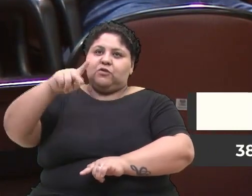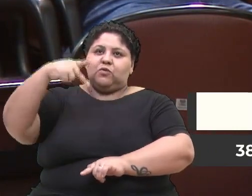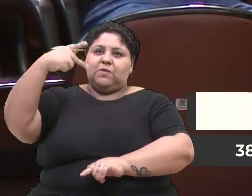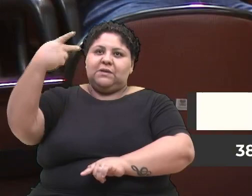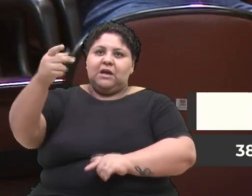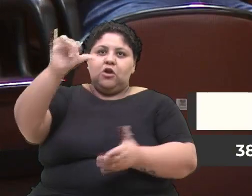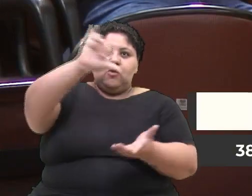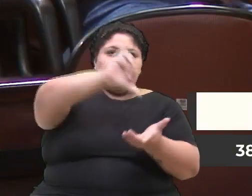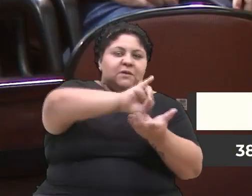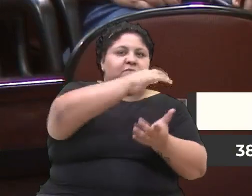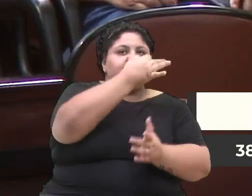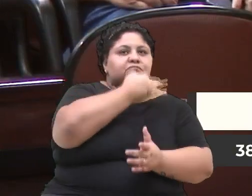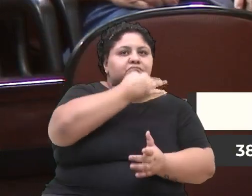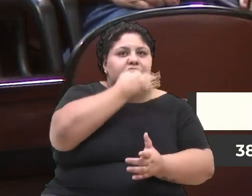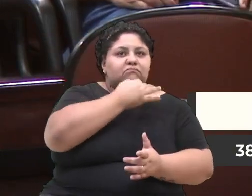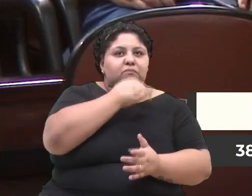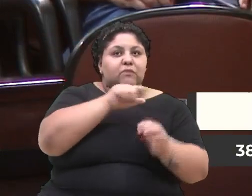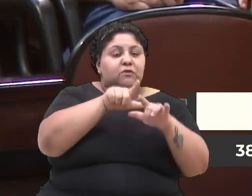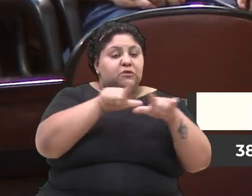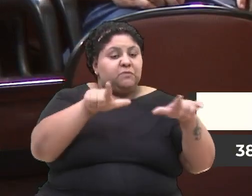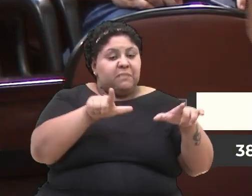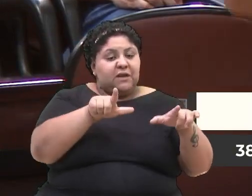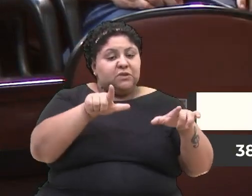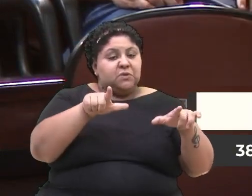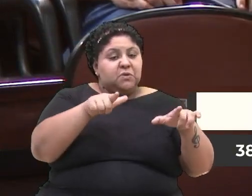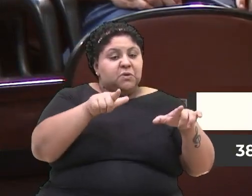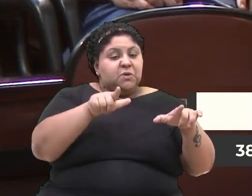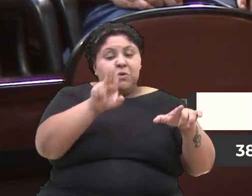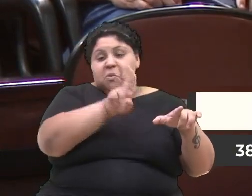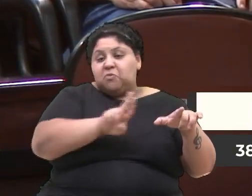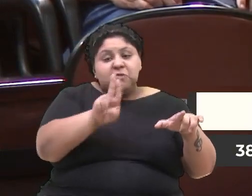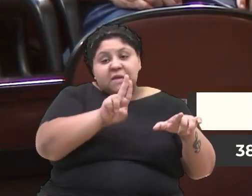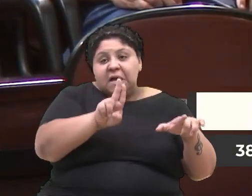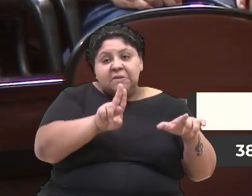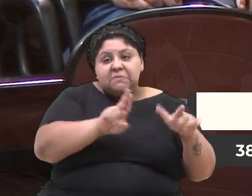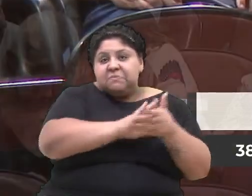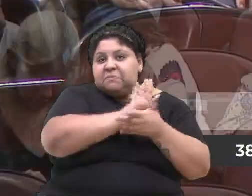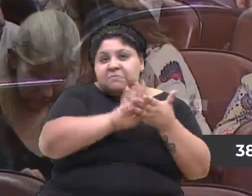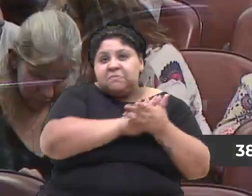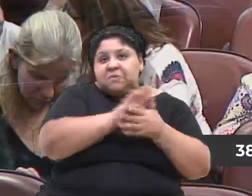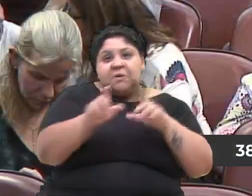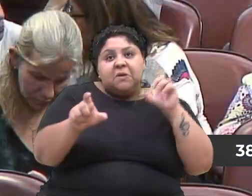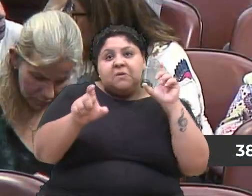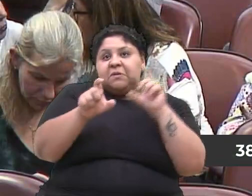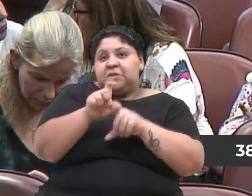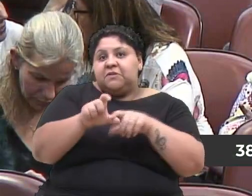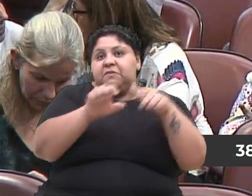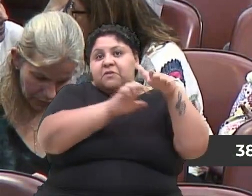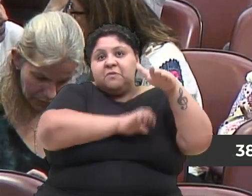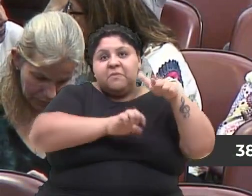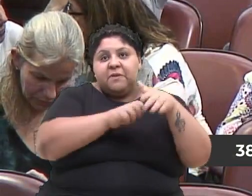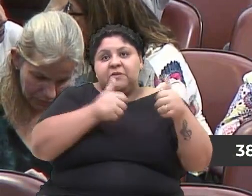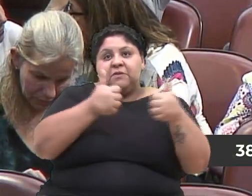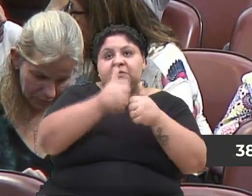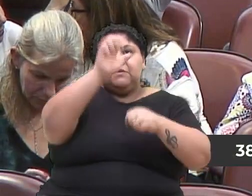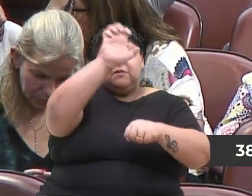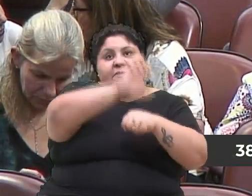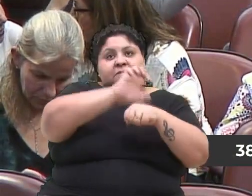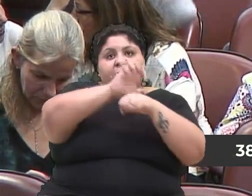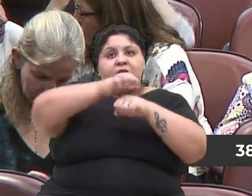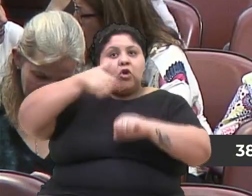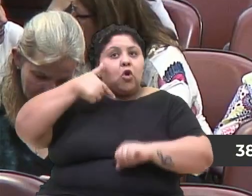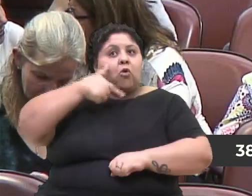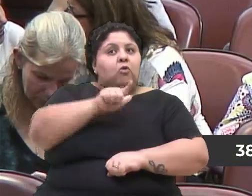um espaço que estava ocioso através de uma dívida de uma empresa com o Estado, e